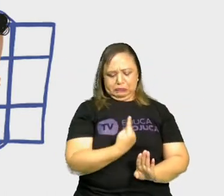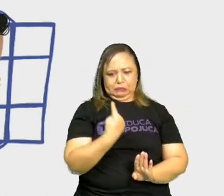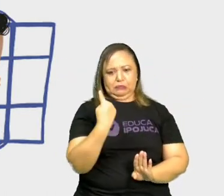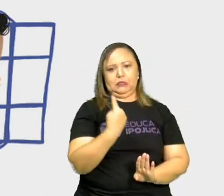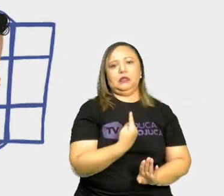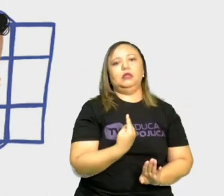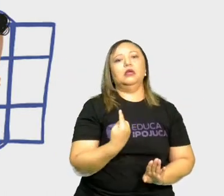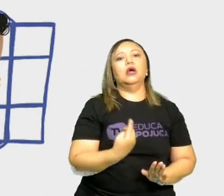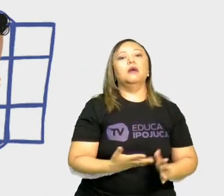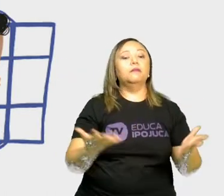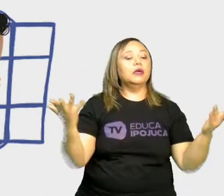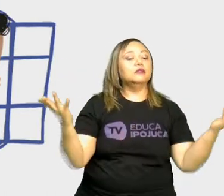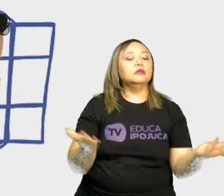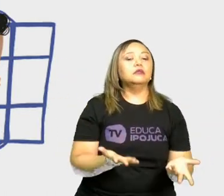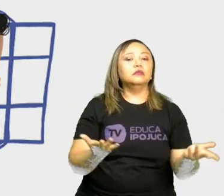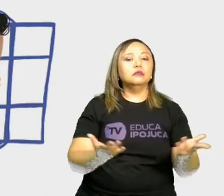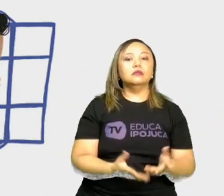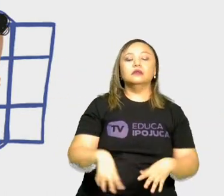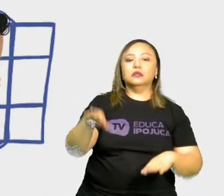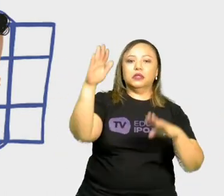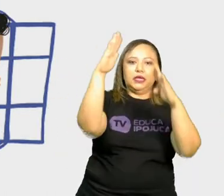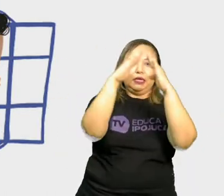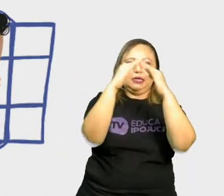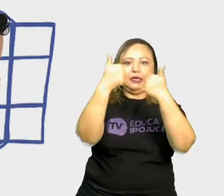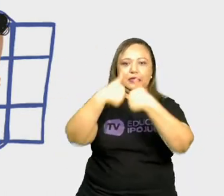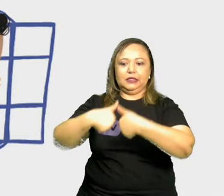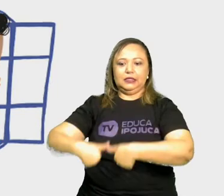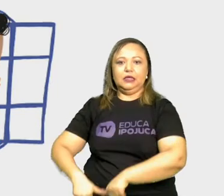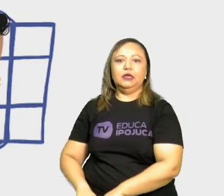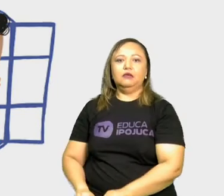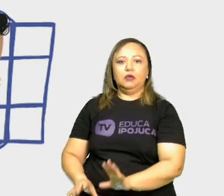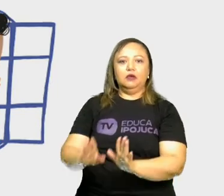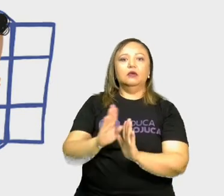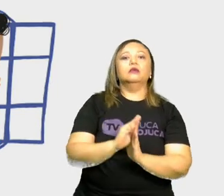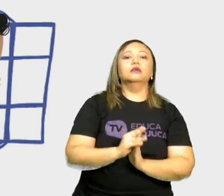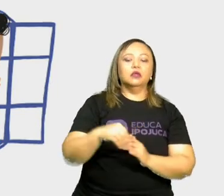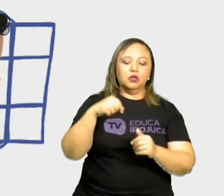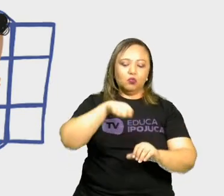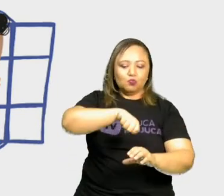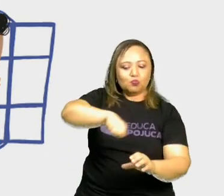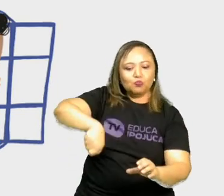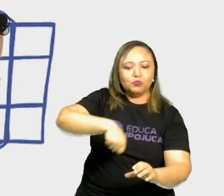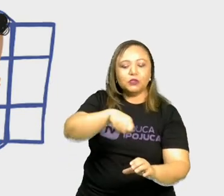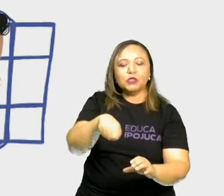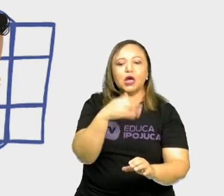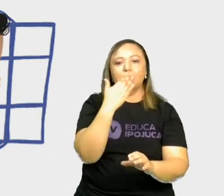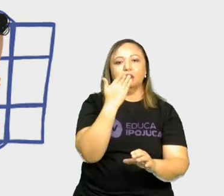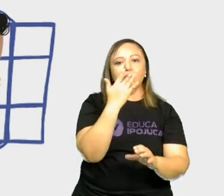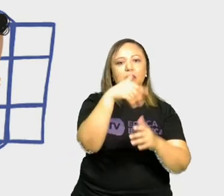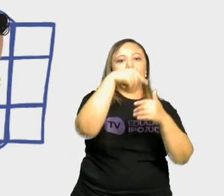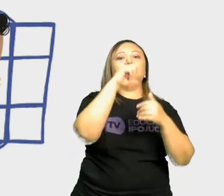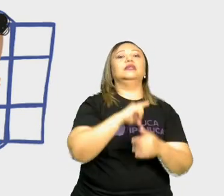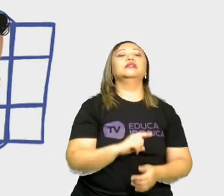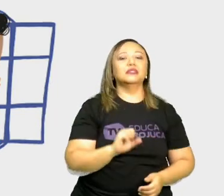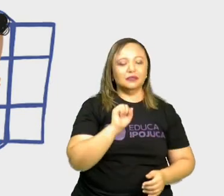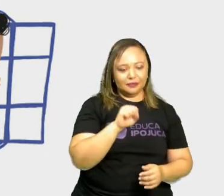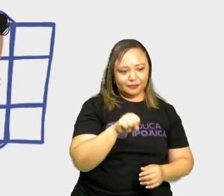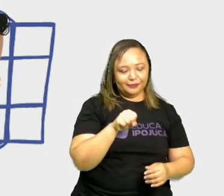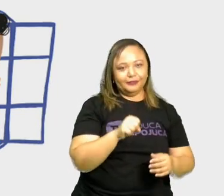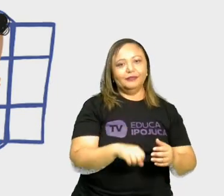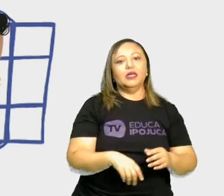casa, agora até cozinho. Quando a minha escola fechou, olhei mais pela janela